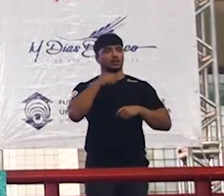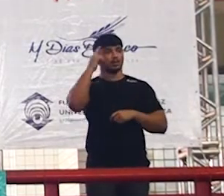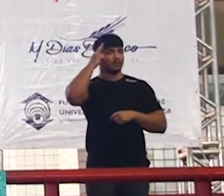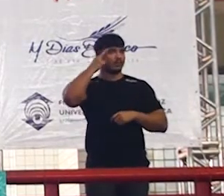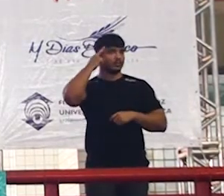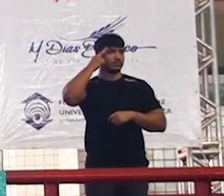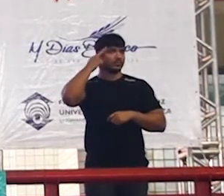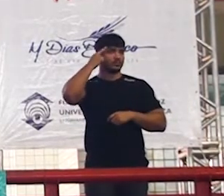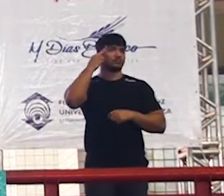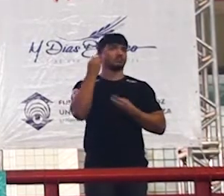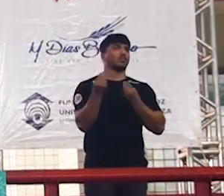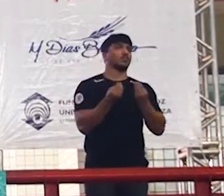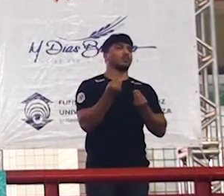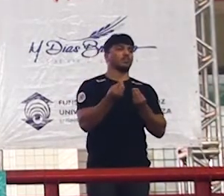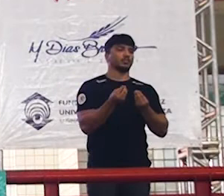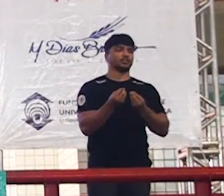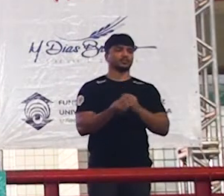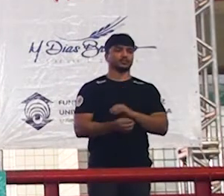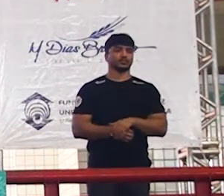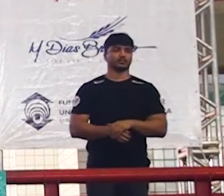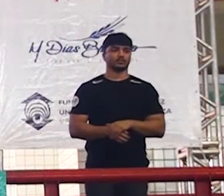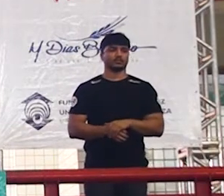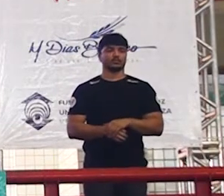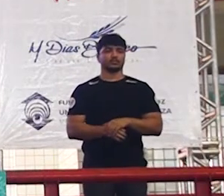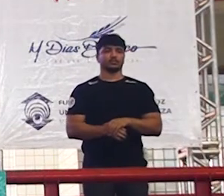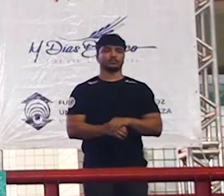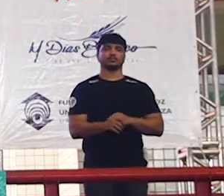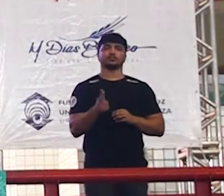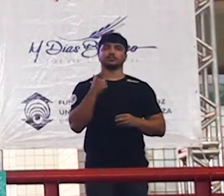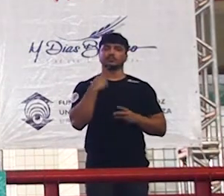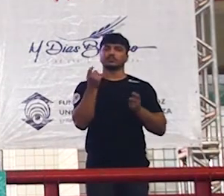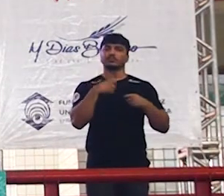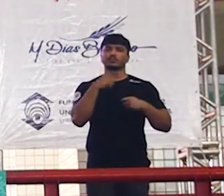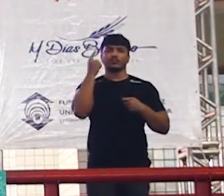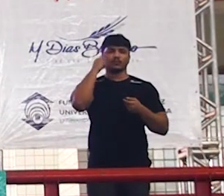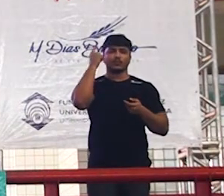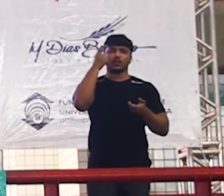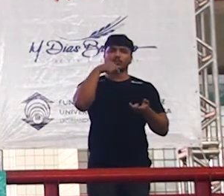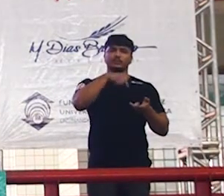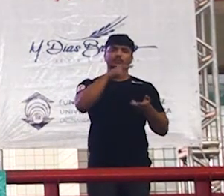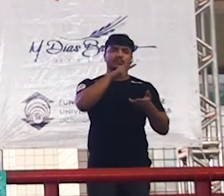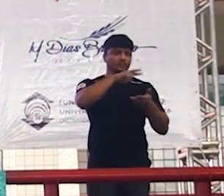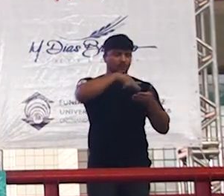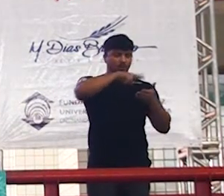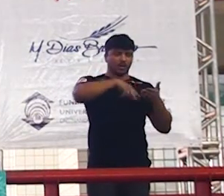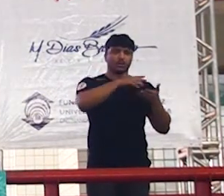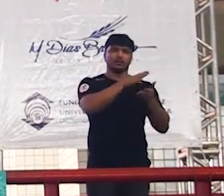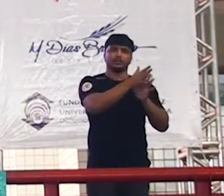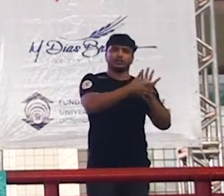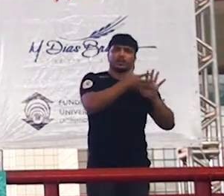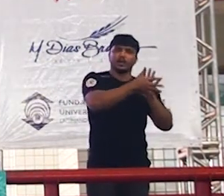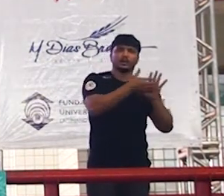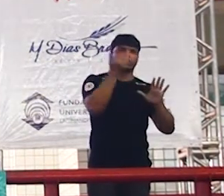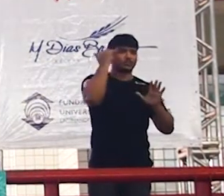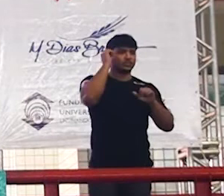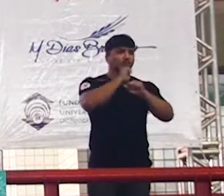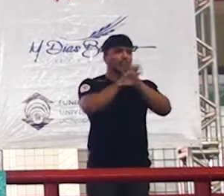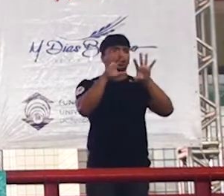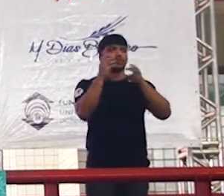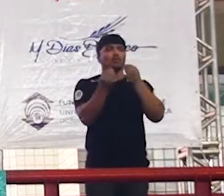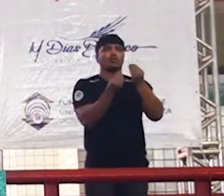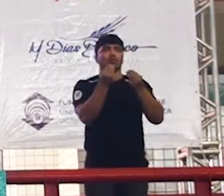reflexão bem interessante. Que interpretação a gente pode fazer do texto? Primeira coisa, olha o